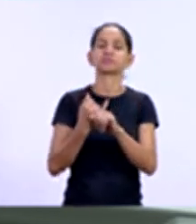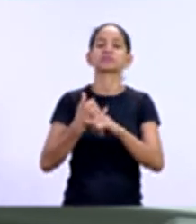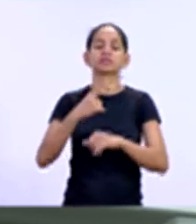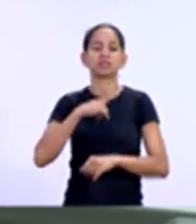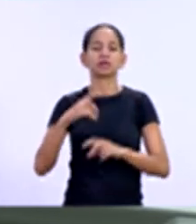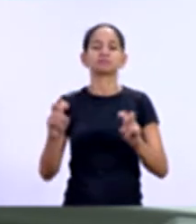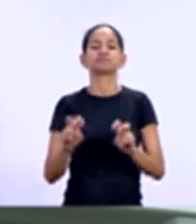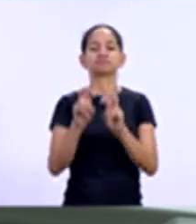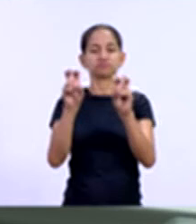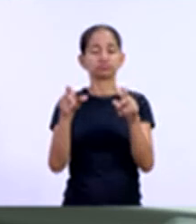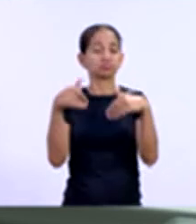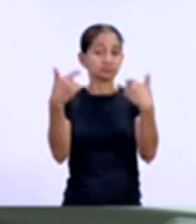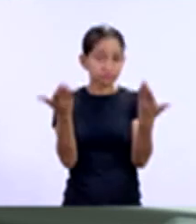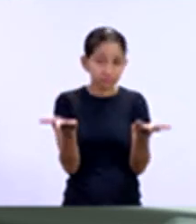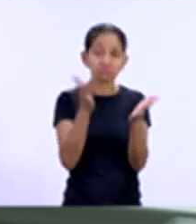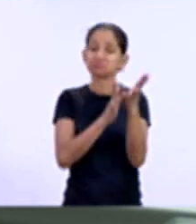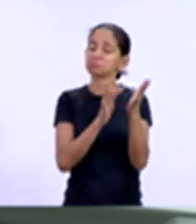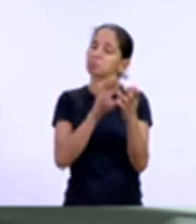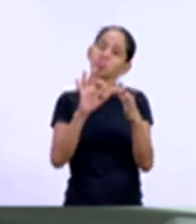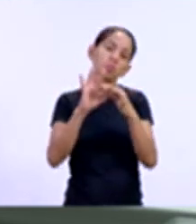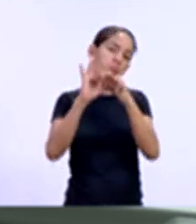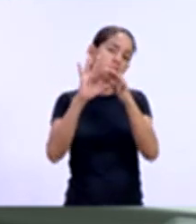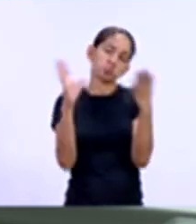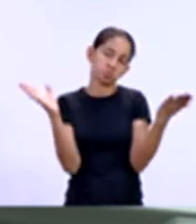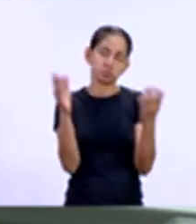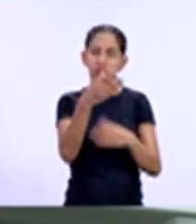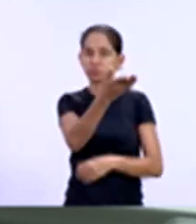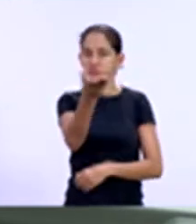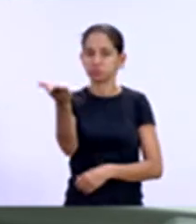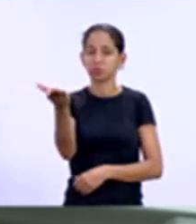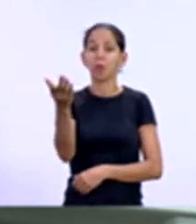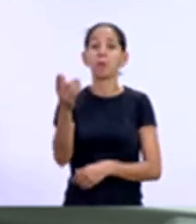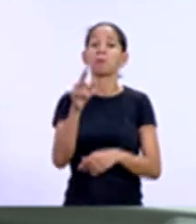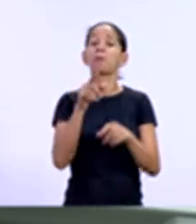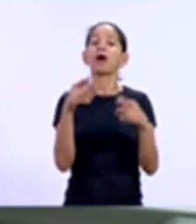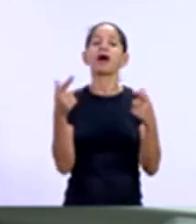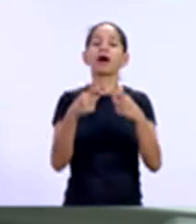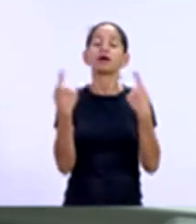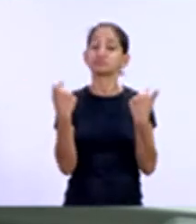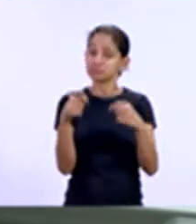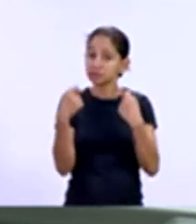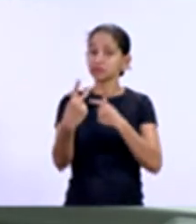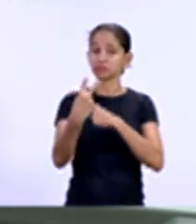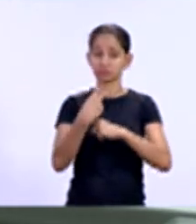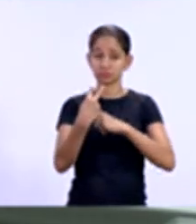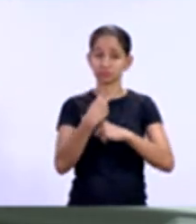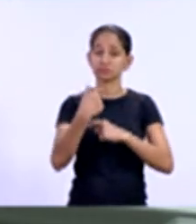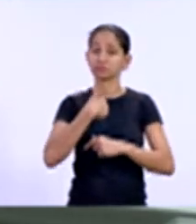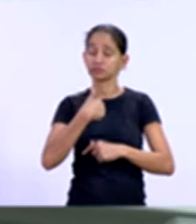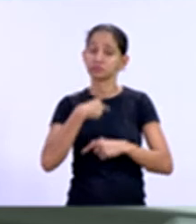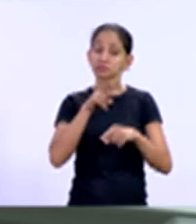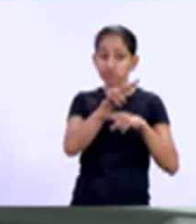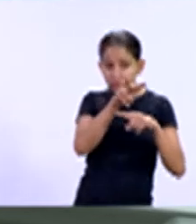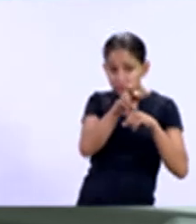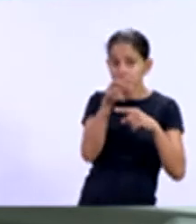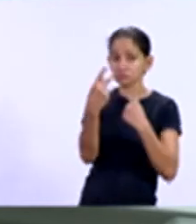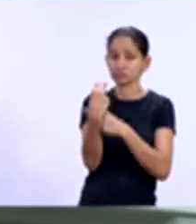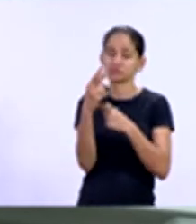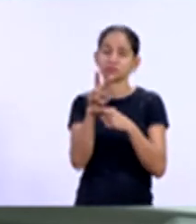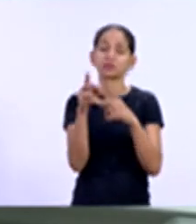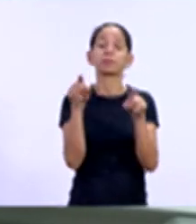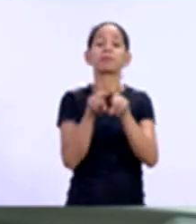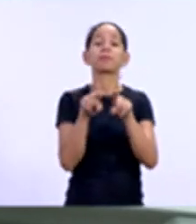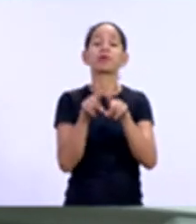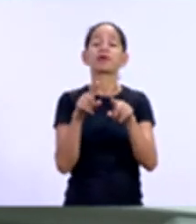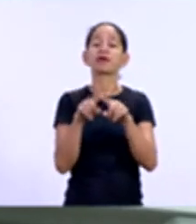redes sociais, mas você precisa ter essa certa vigilância, esses certos cuidados. Para quê? Para que você